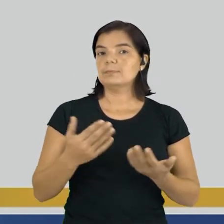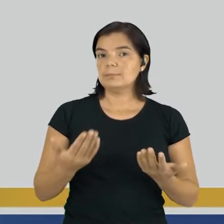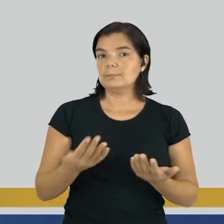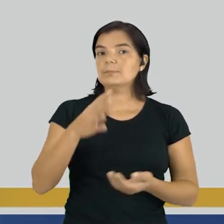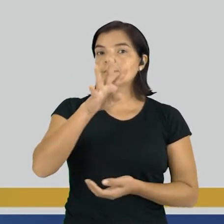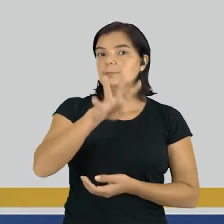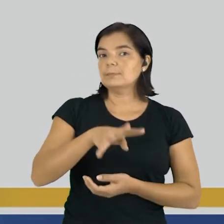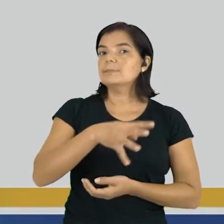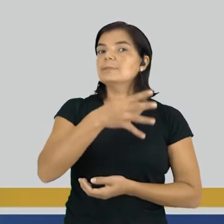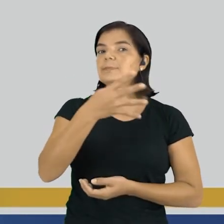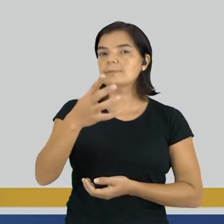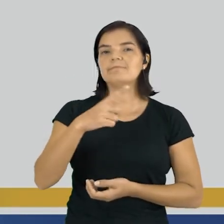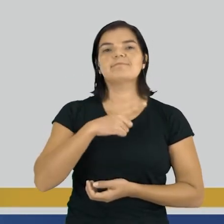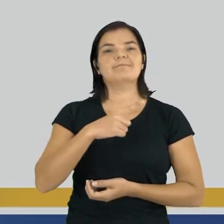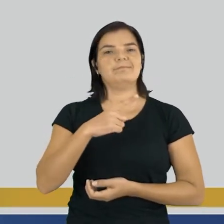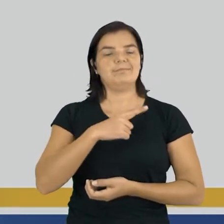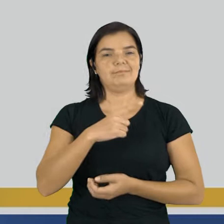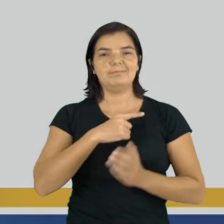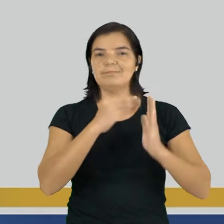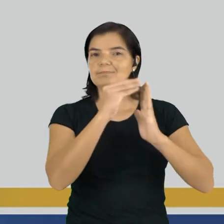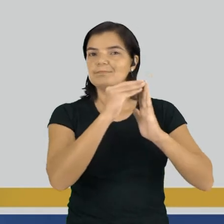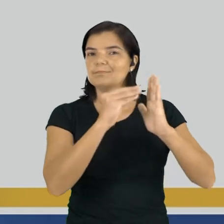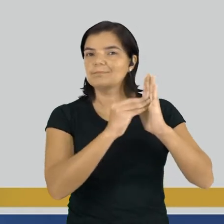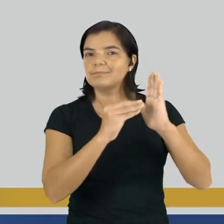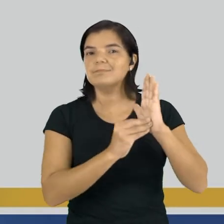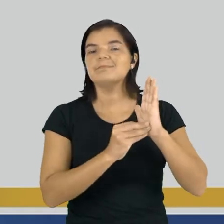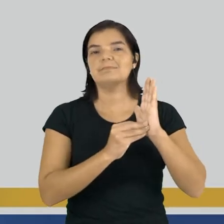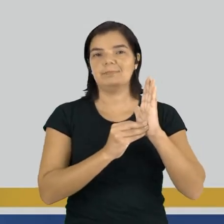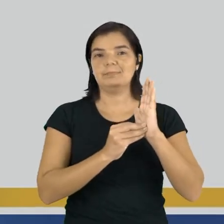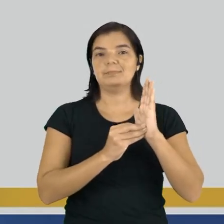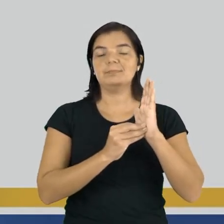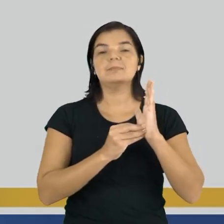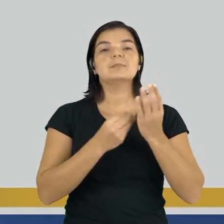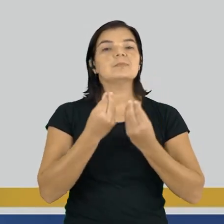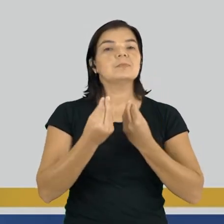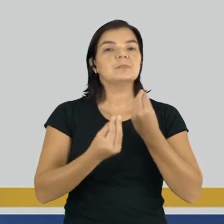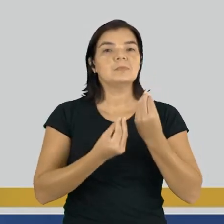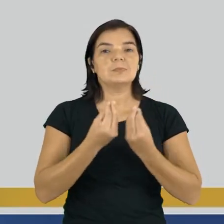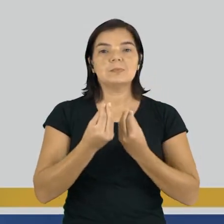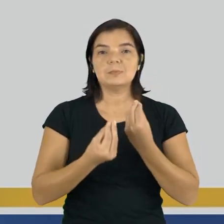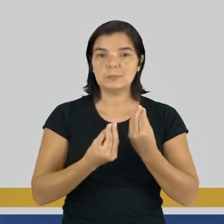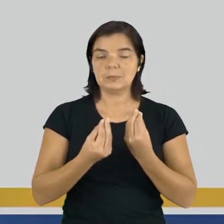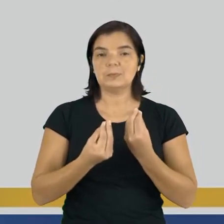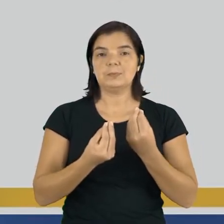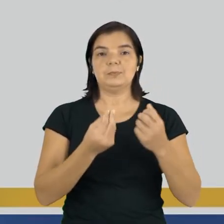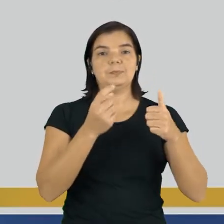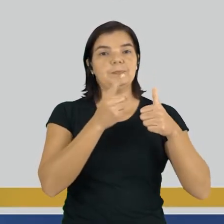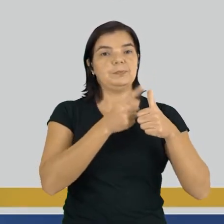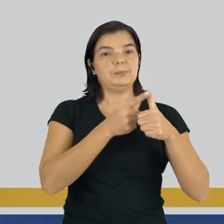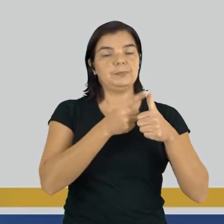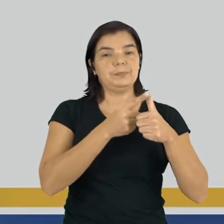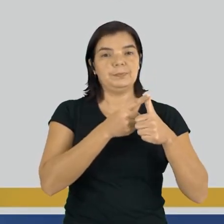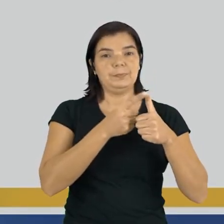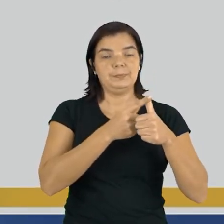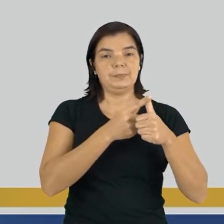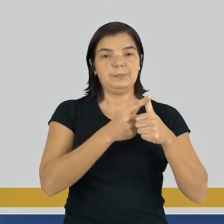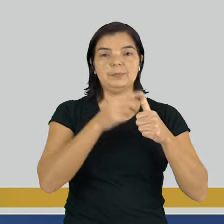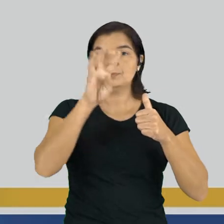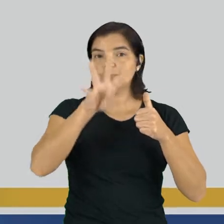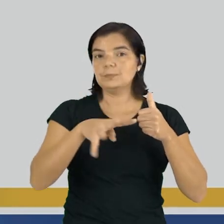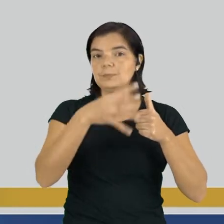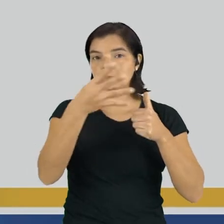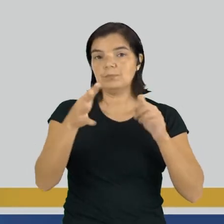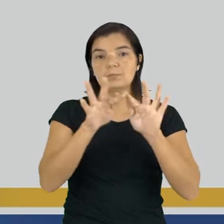As tabelas, elas também são classificadas, né? Elas são classificadas em as